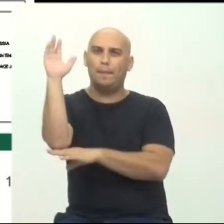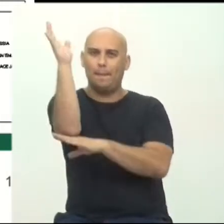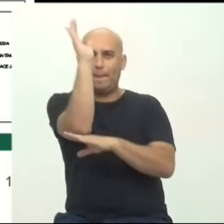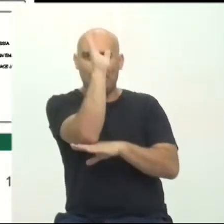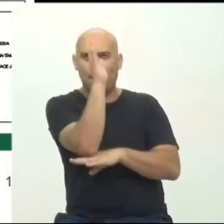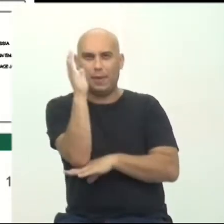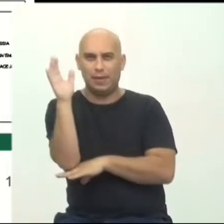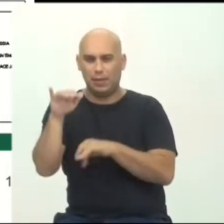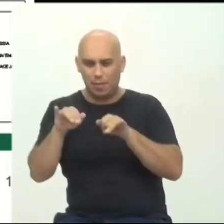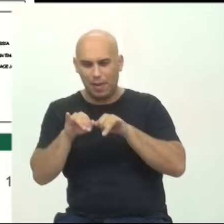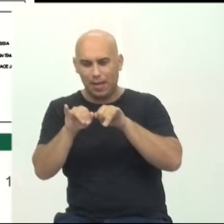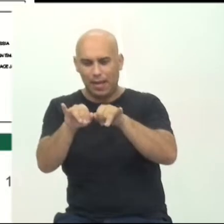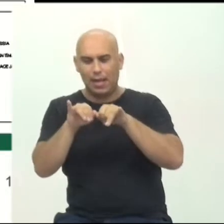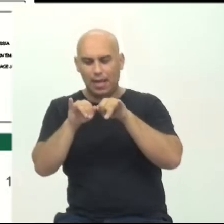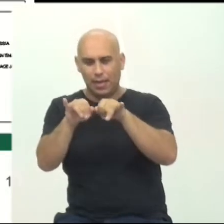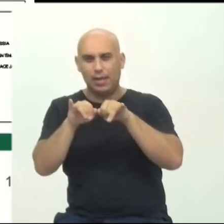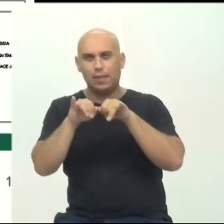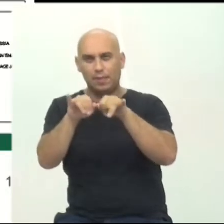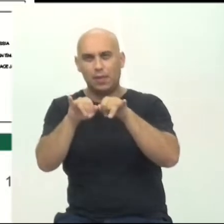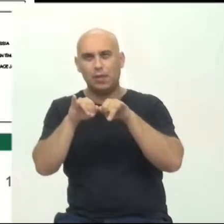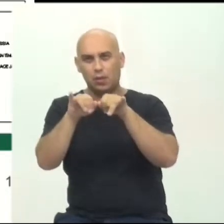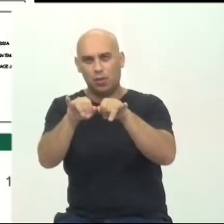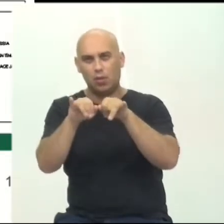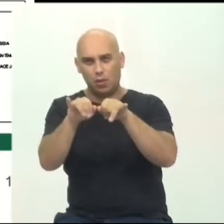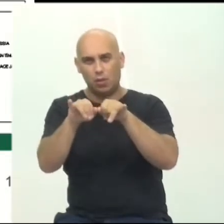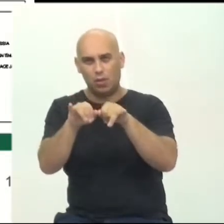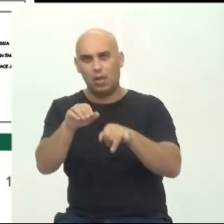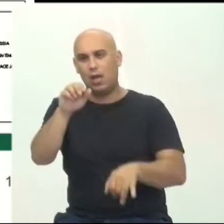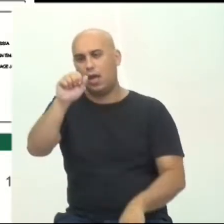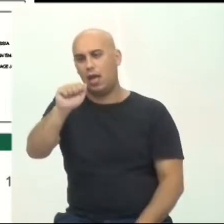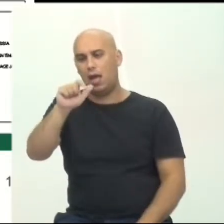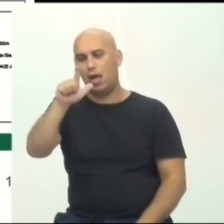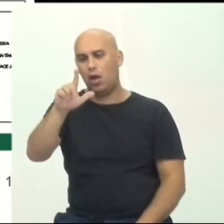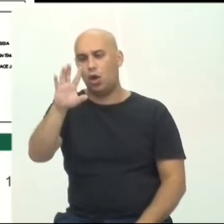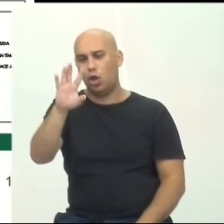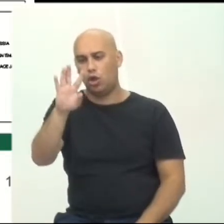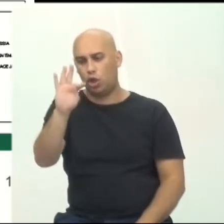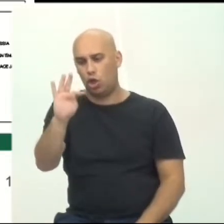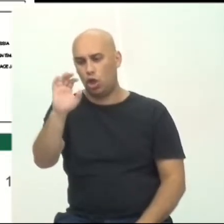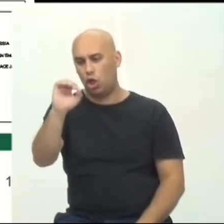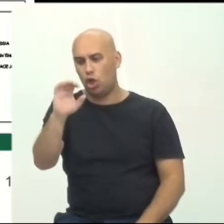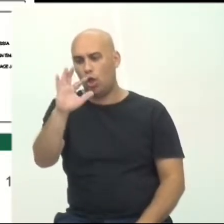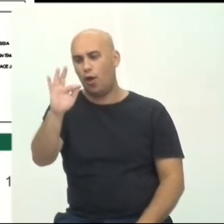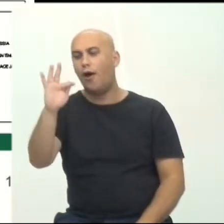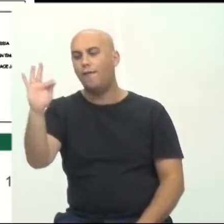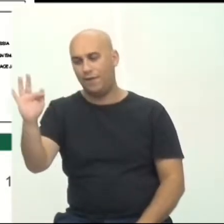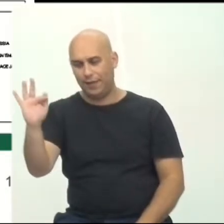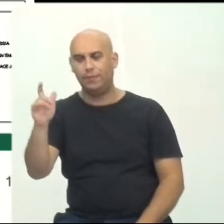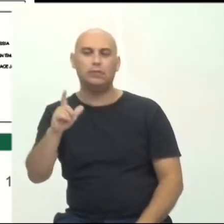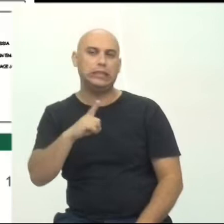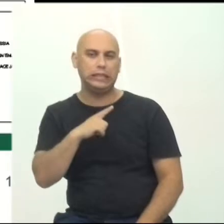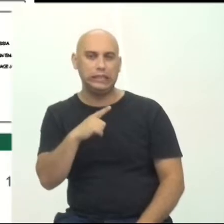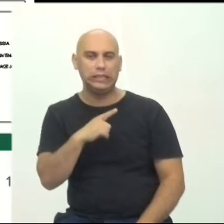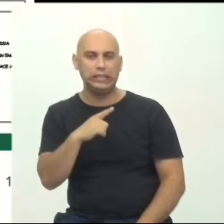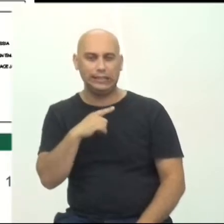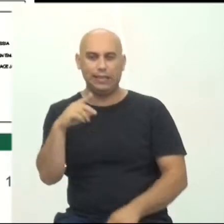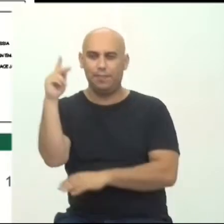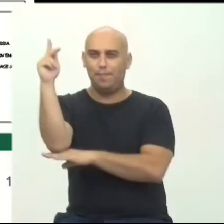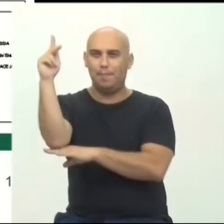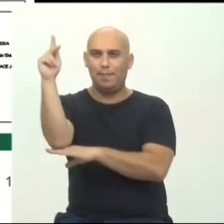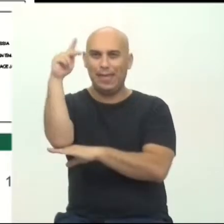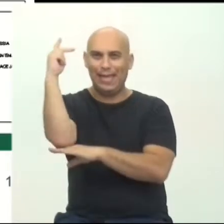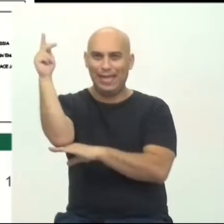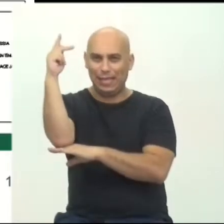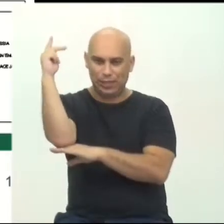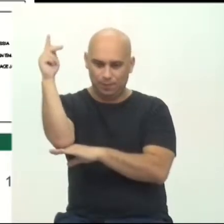Qual o nome do... Perdão, o supermercado Altov. Naquele trecho, a gente tem uma praça, então o desenho